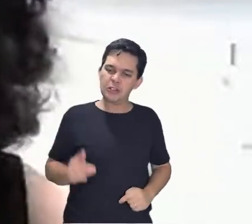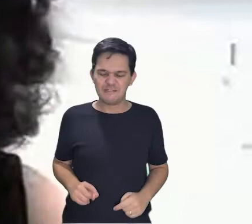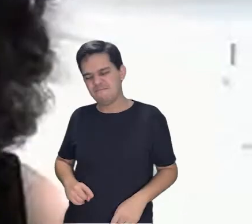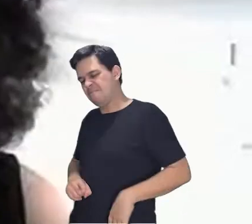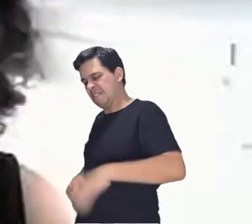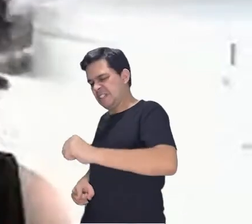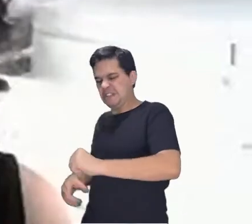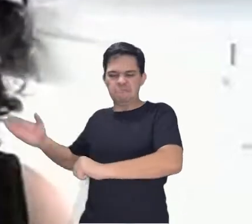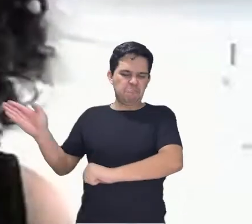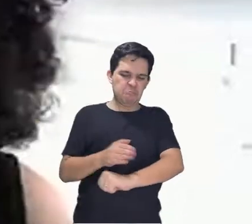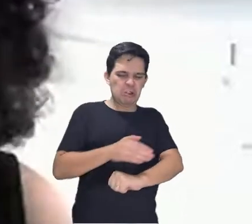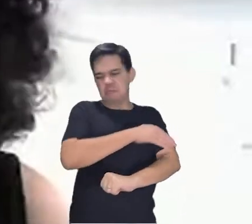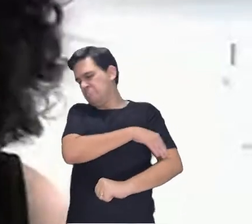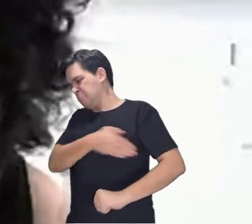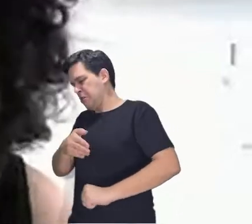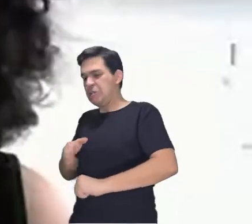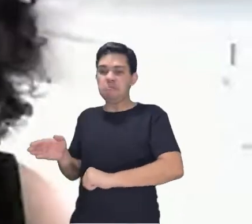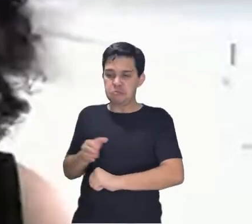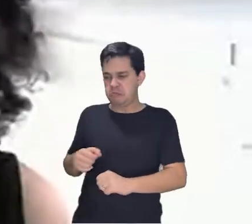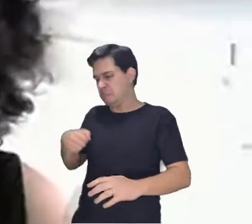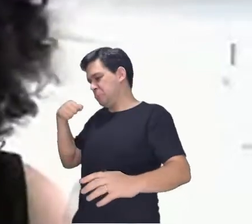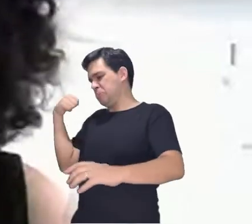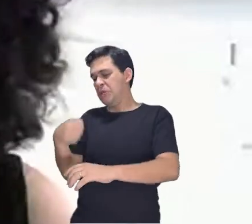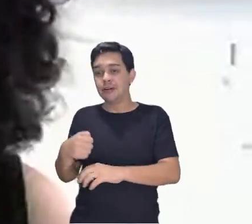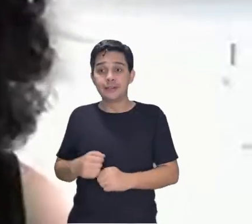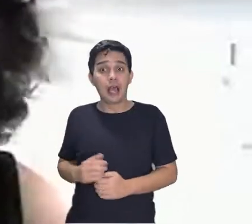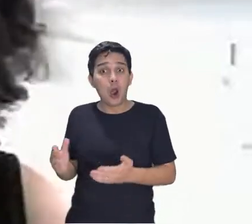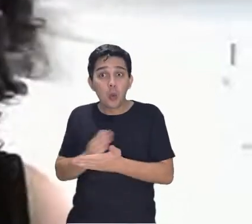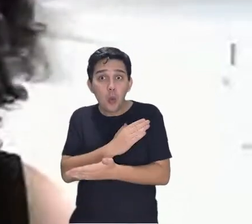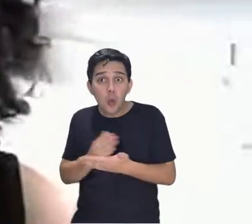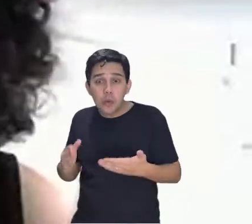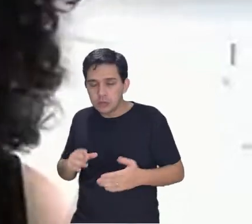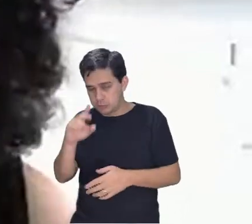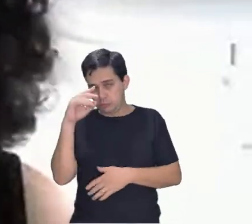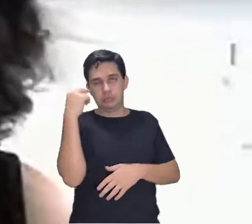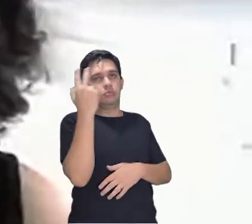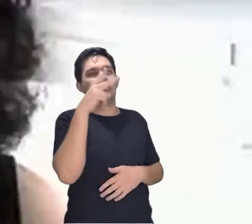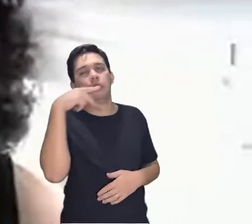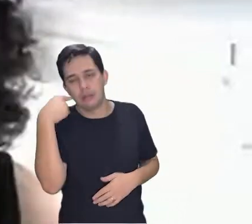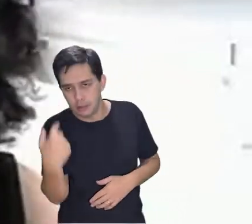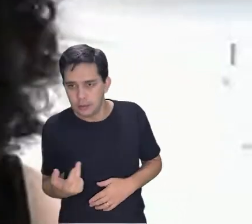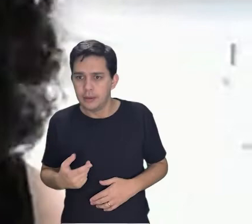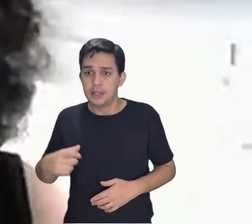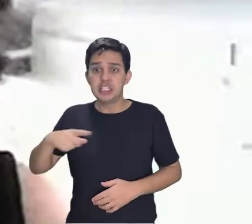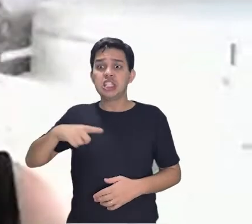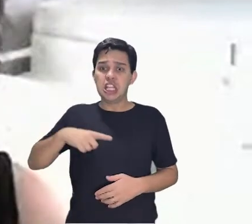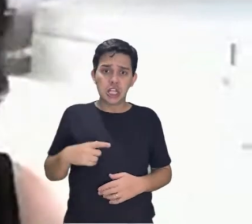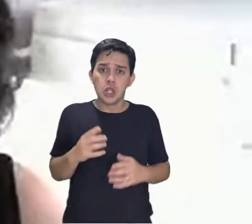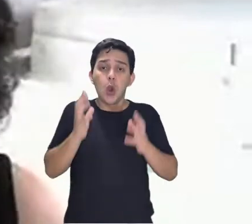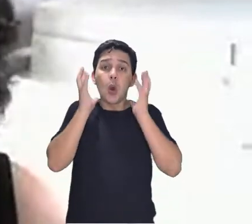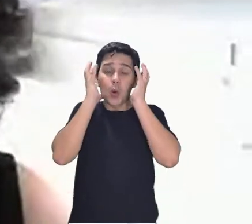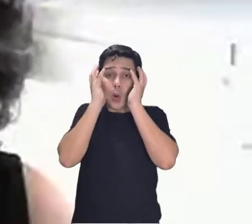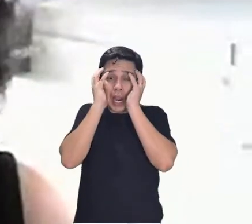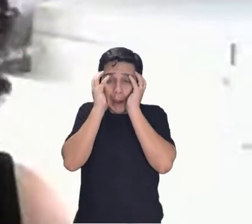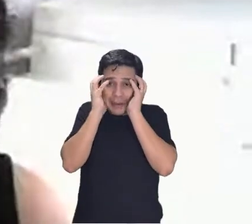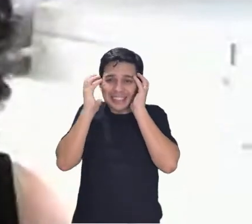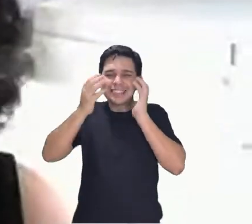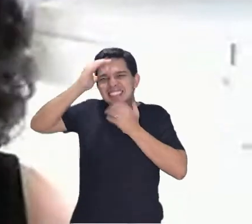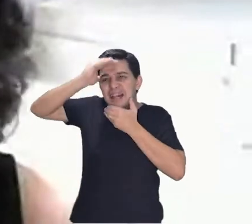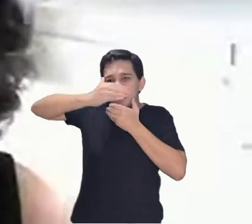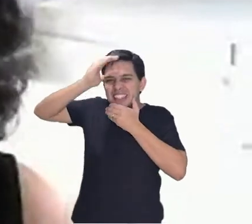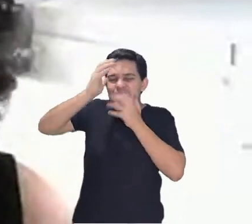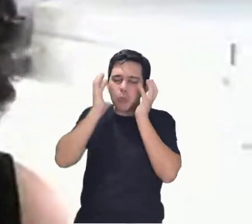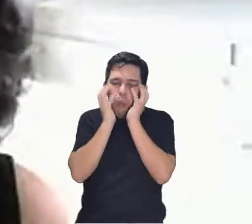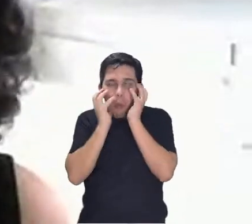gravemente. Nesse caso, uma das vítimas chegou a ficar inconsciente porque apanhou com capacete, com marreta e tal, e em outras vezes até